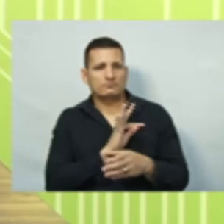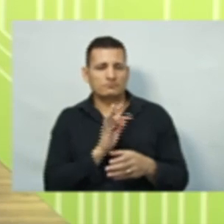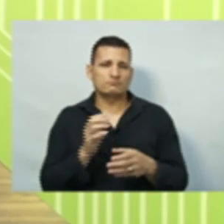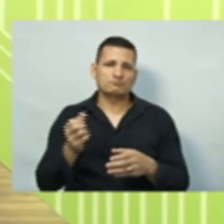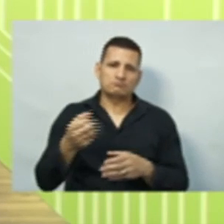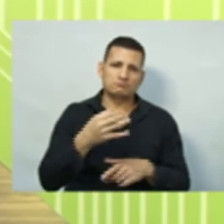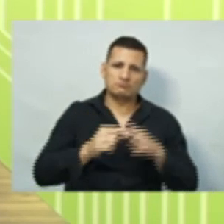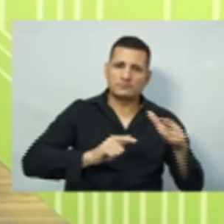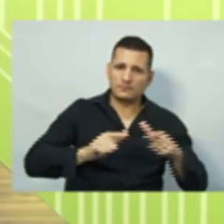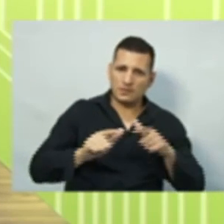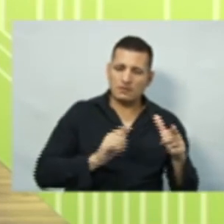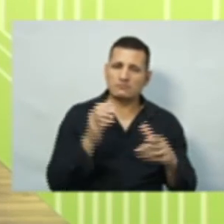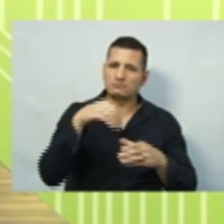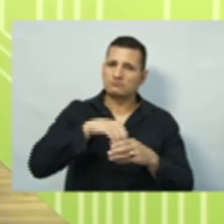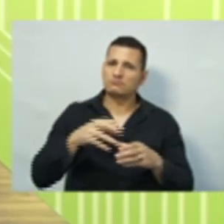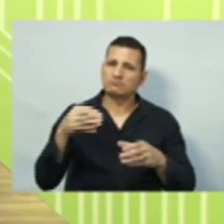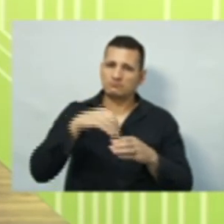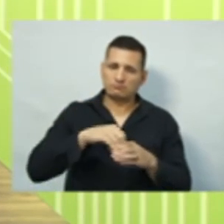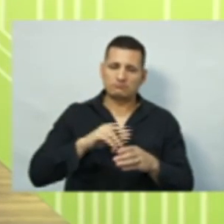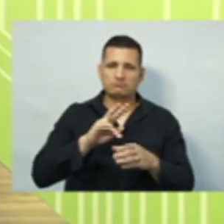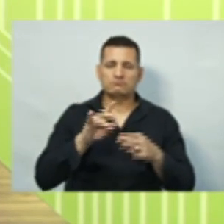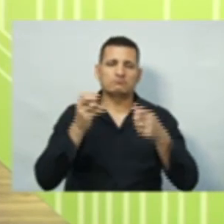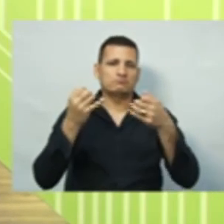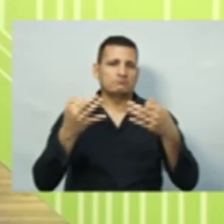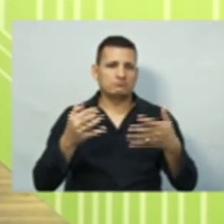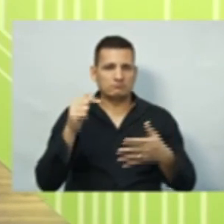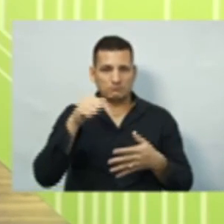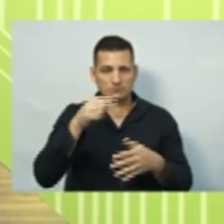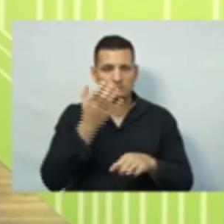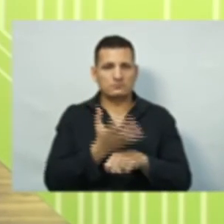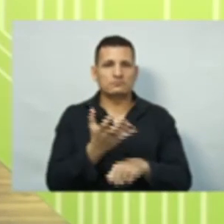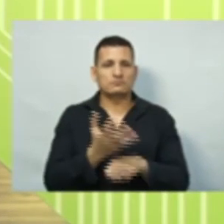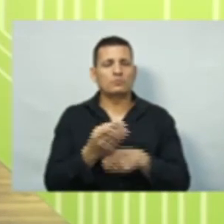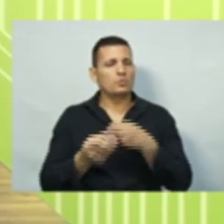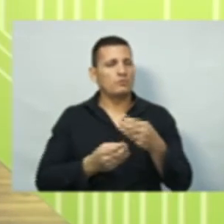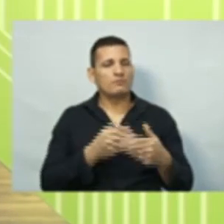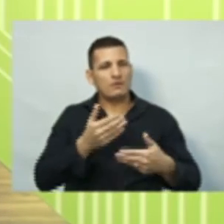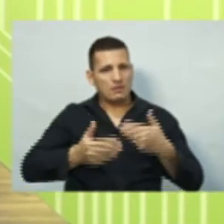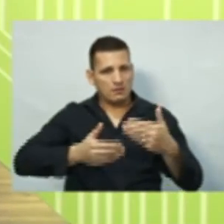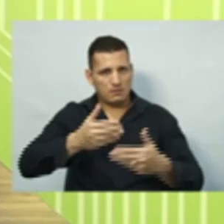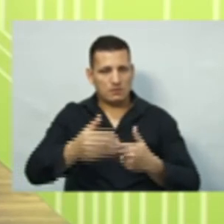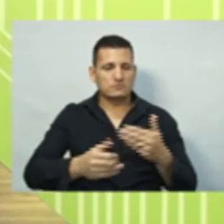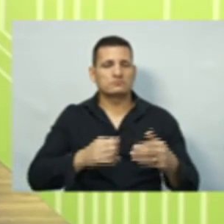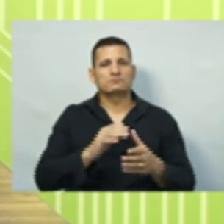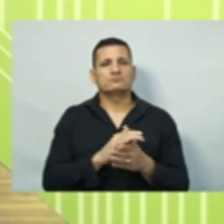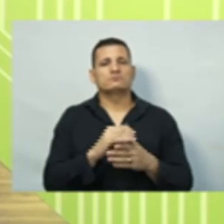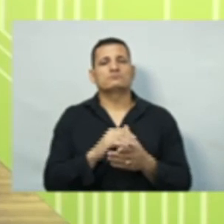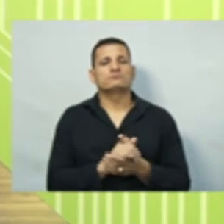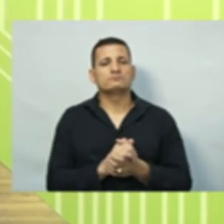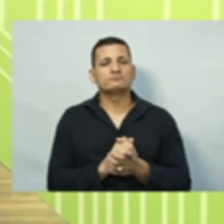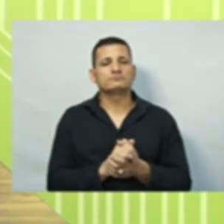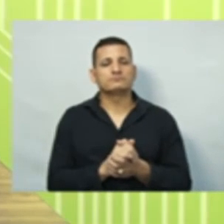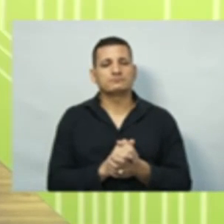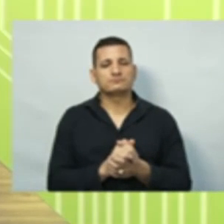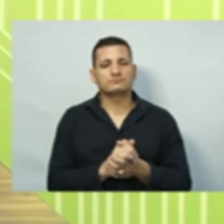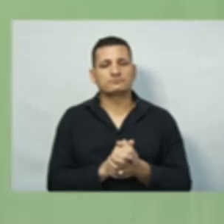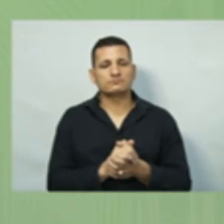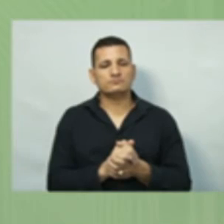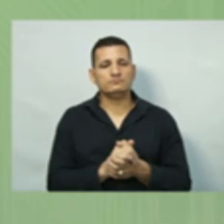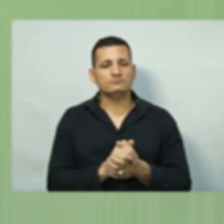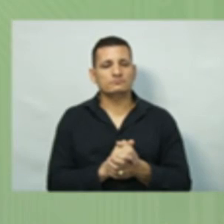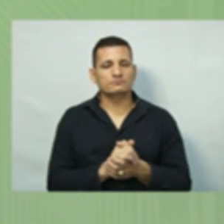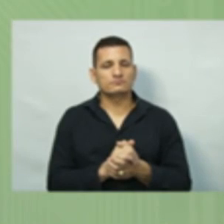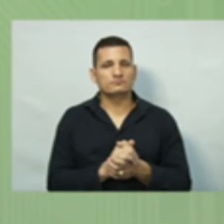novos serviços. A gente vai falar sobre o processo produtivo nessa disciplina ainda. Esses são assuntos todos que vão voltar aí no futuro. Vamos seguir para as